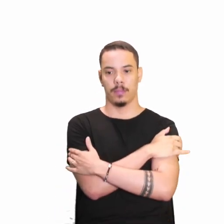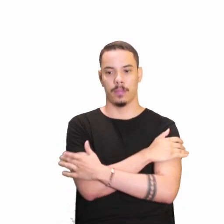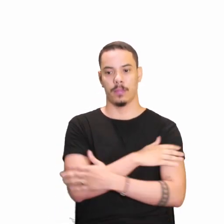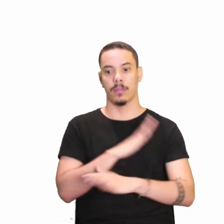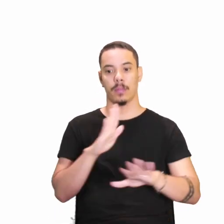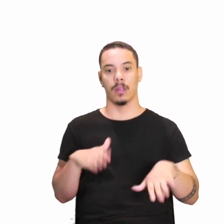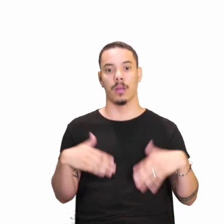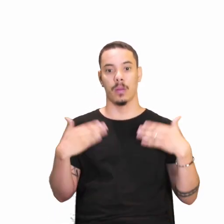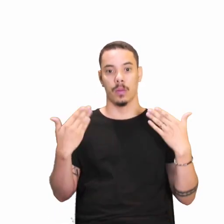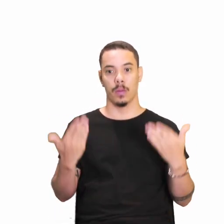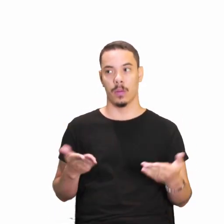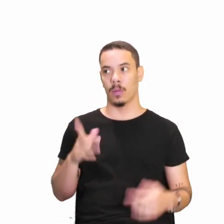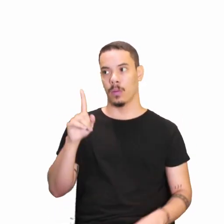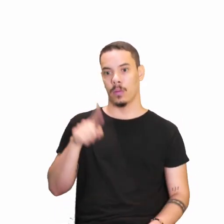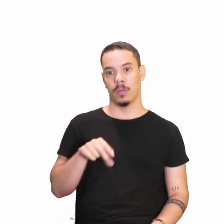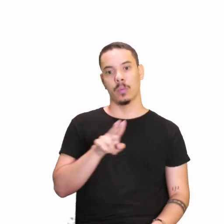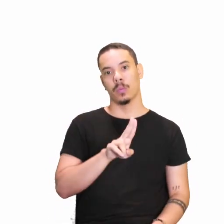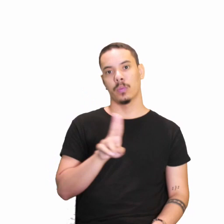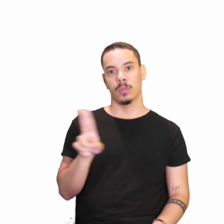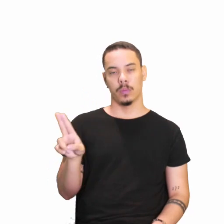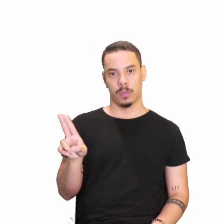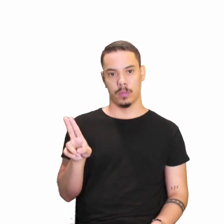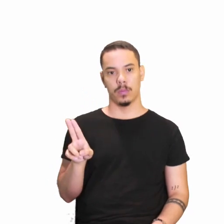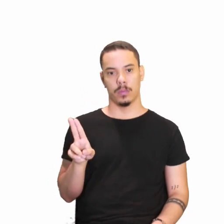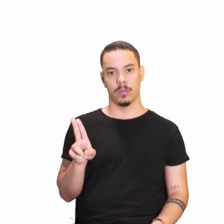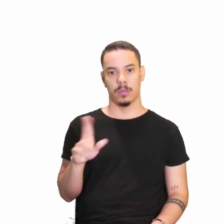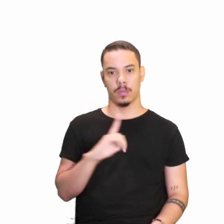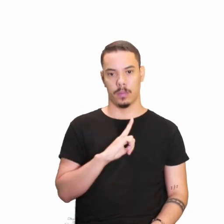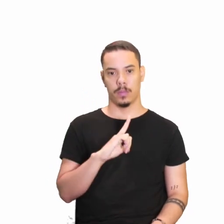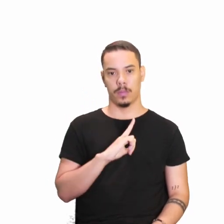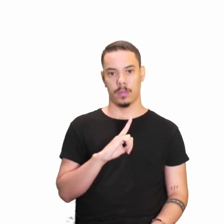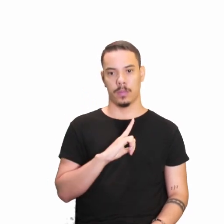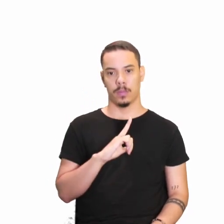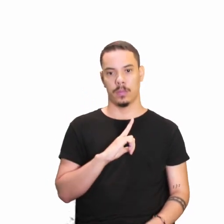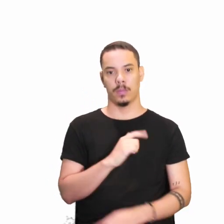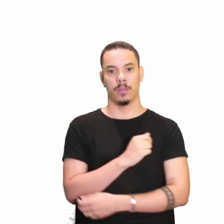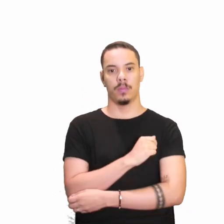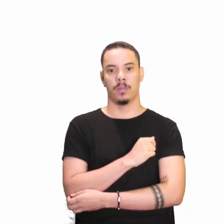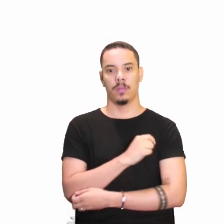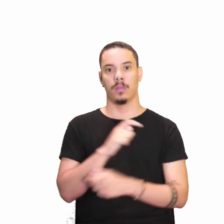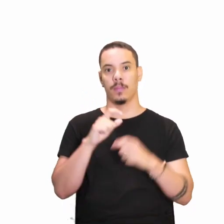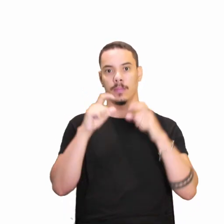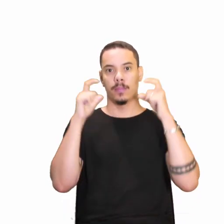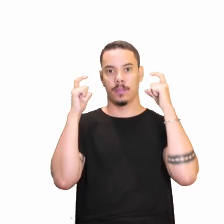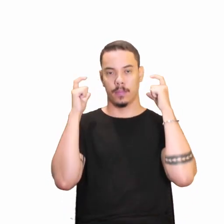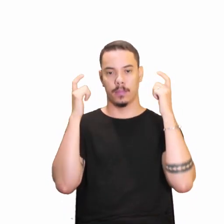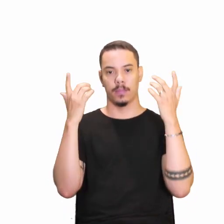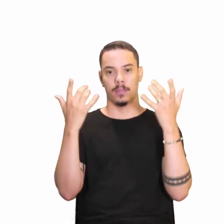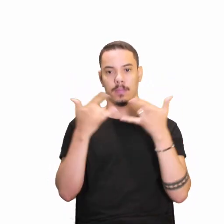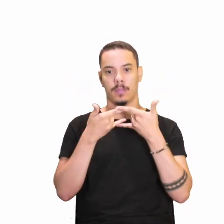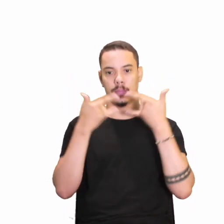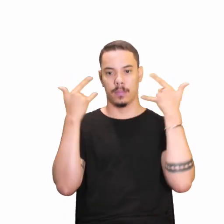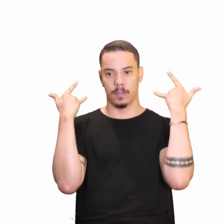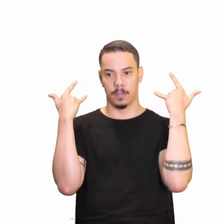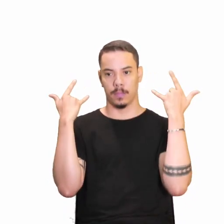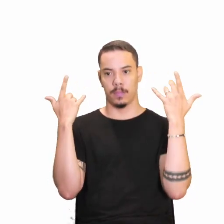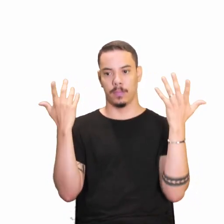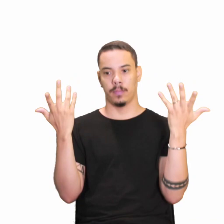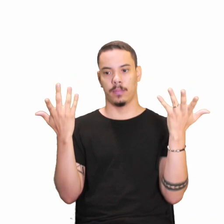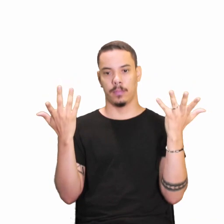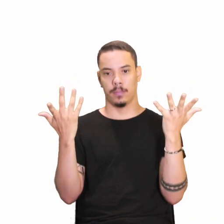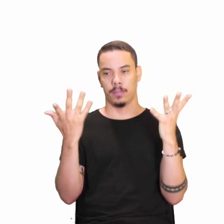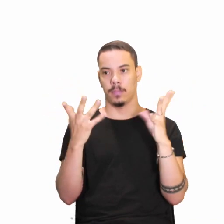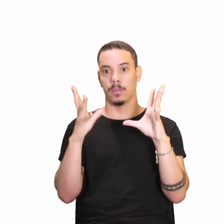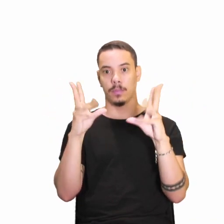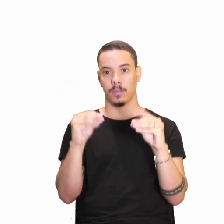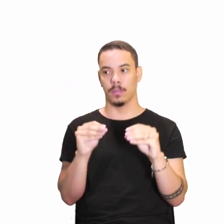Qual é o nome? Aqui nós temos o quê? Máscara, né? Máscaras. Então, todas